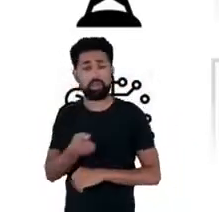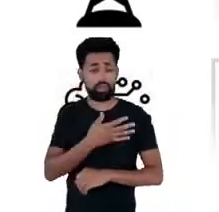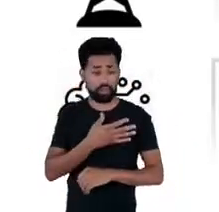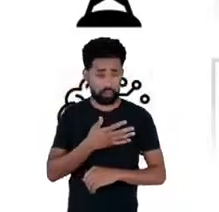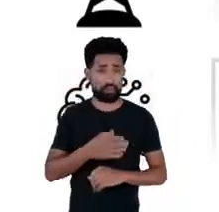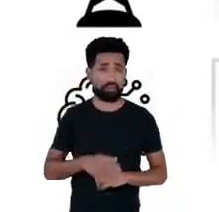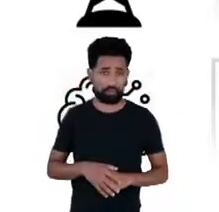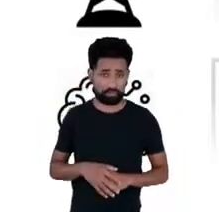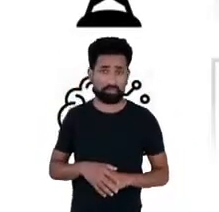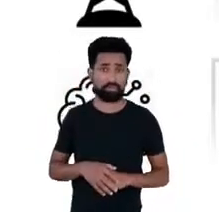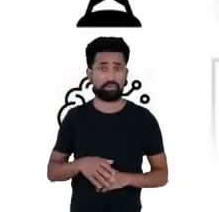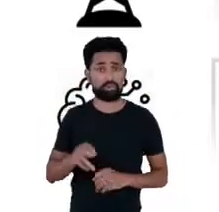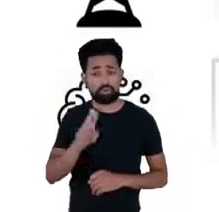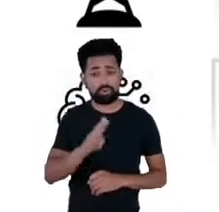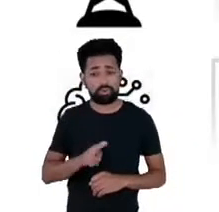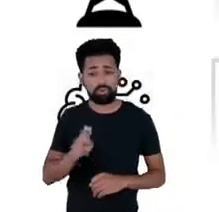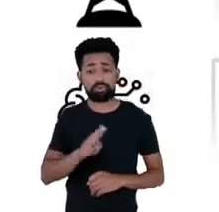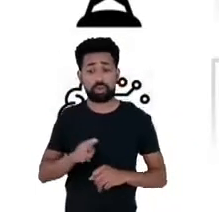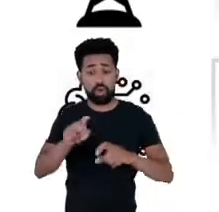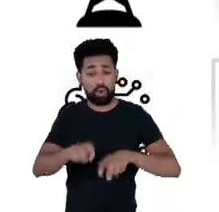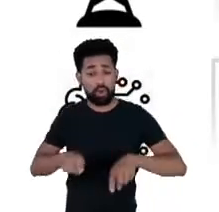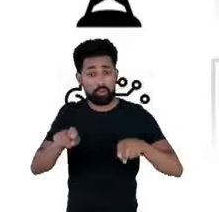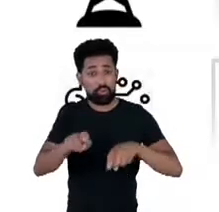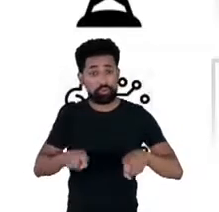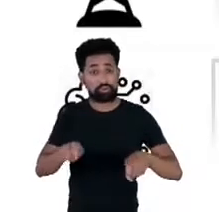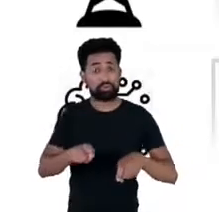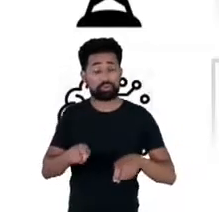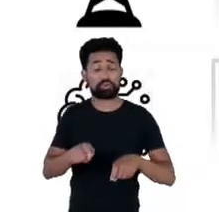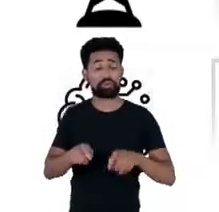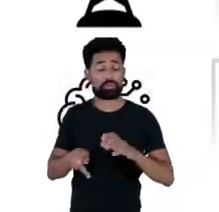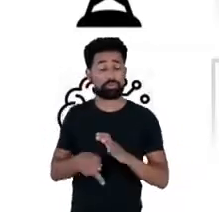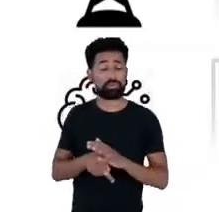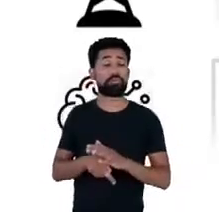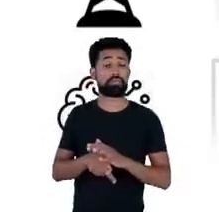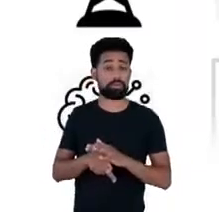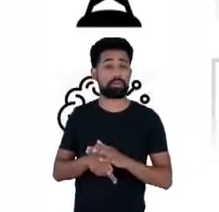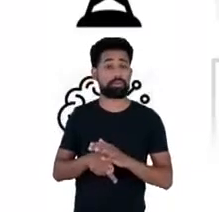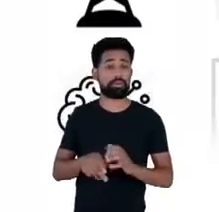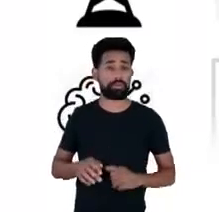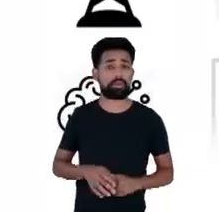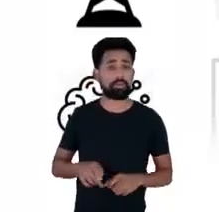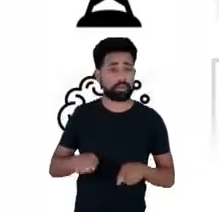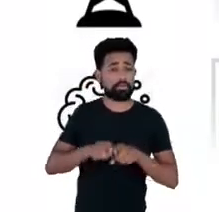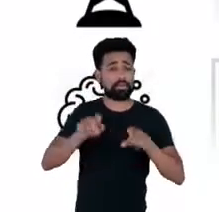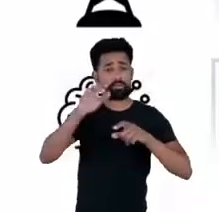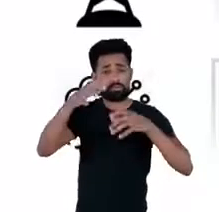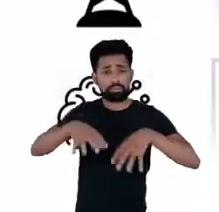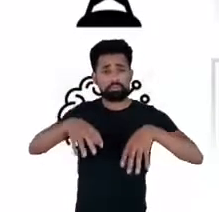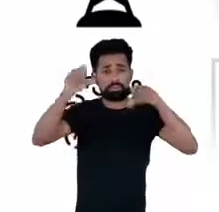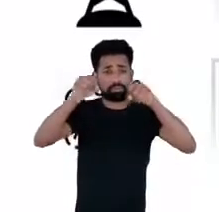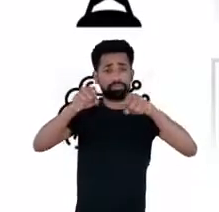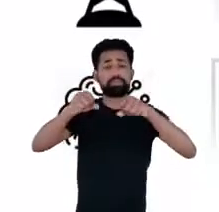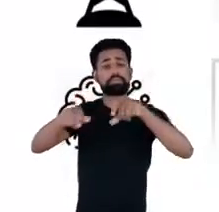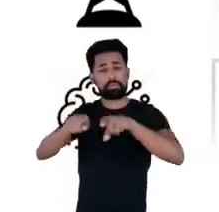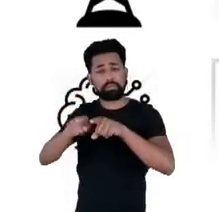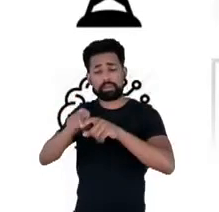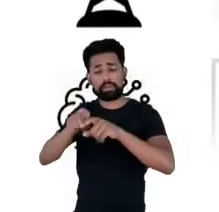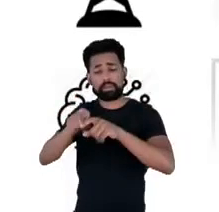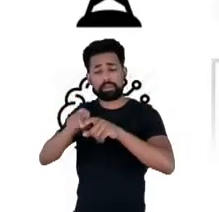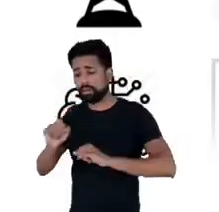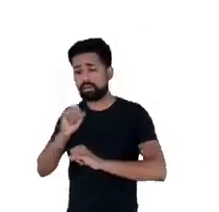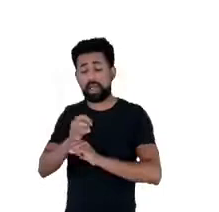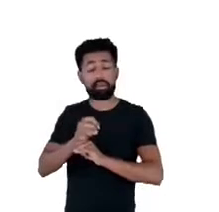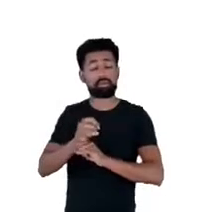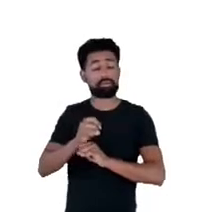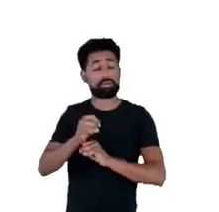ao usar a computação de nuvem, a Big Data, internet das coisas, internet móvel, inteligência artificial